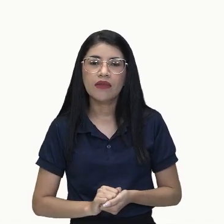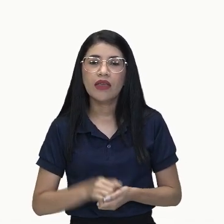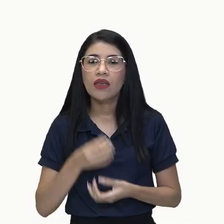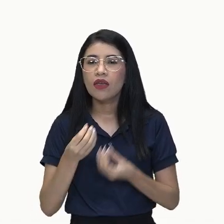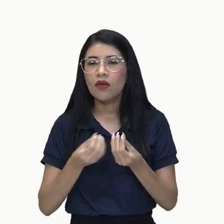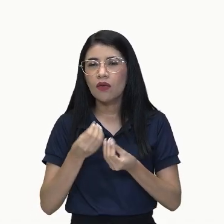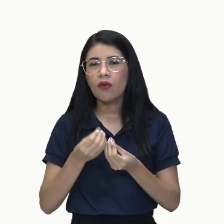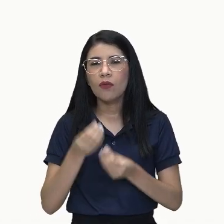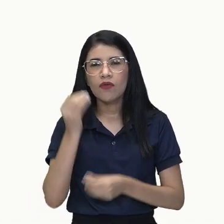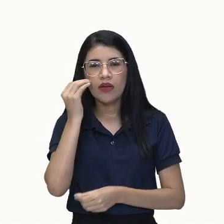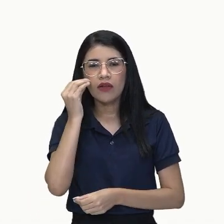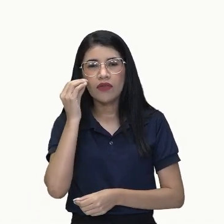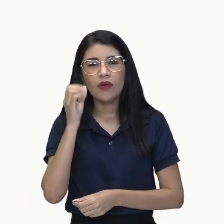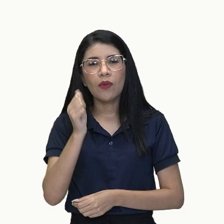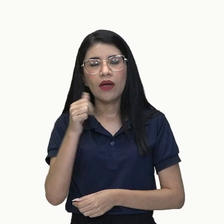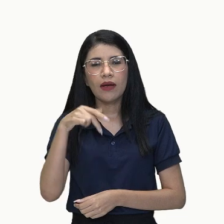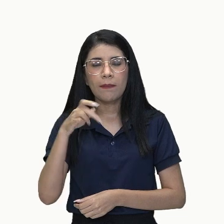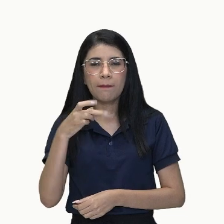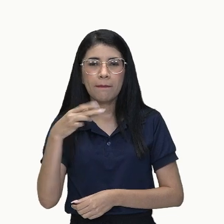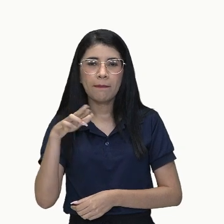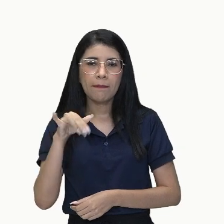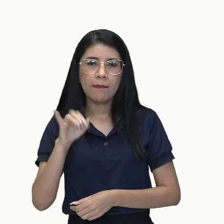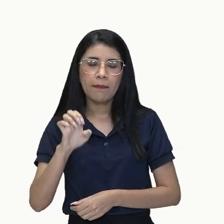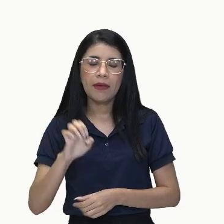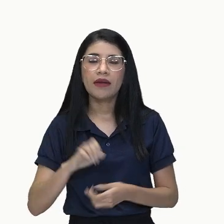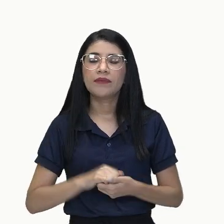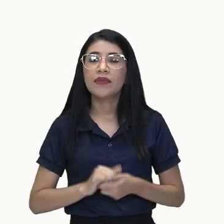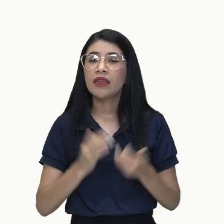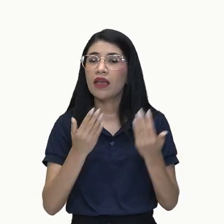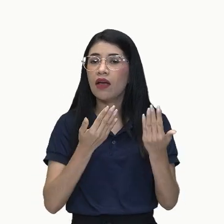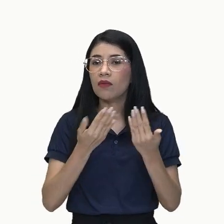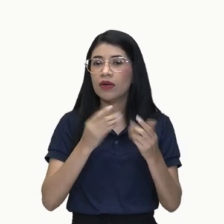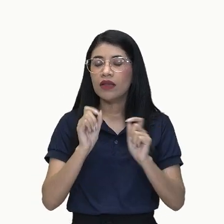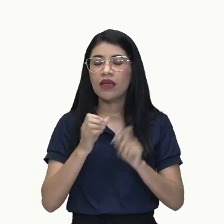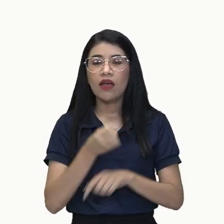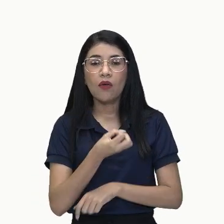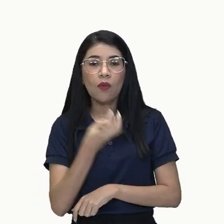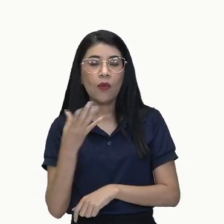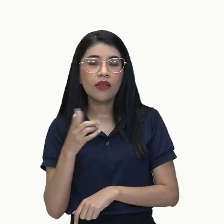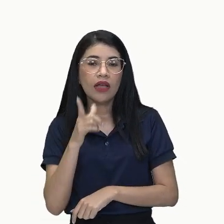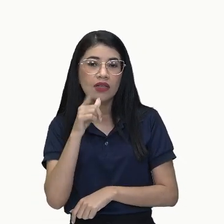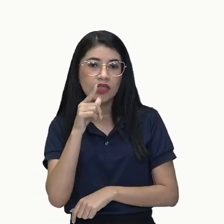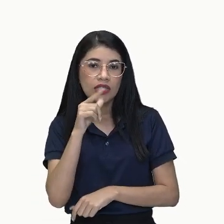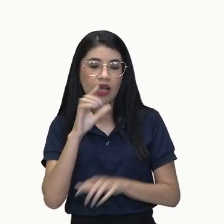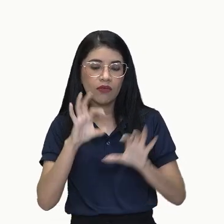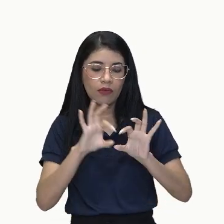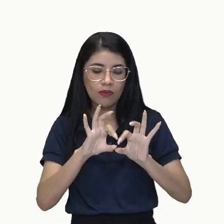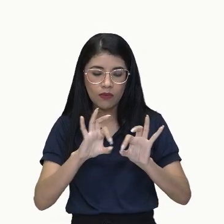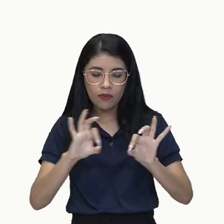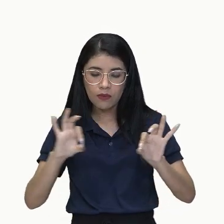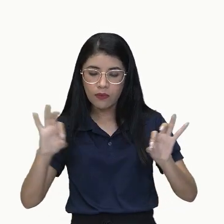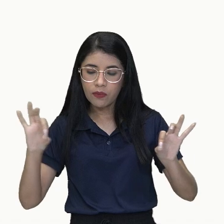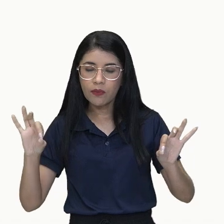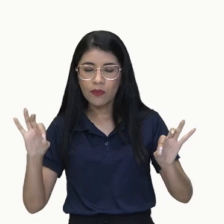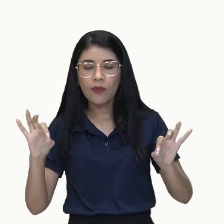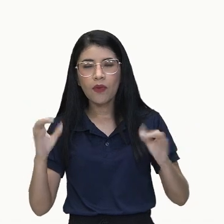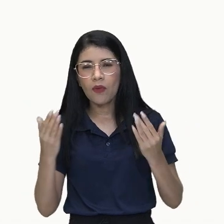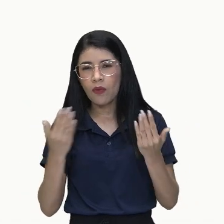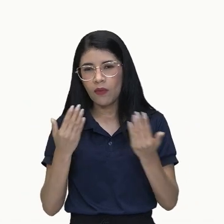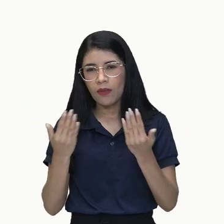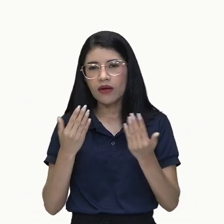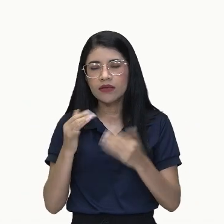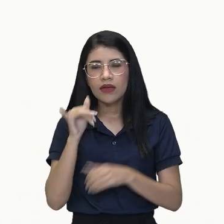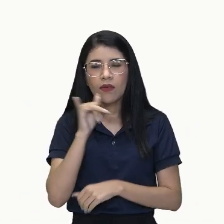em ampere. Qual é a analogia? É a quantidade de água que flui pelo cano por unidade de